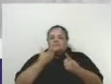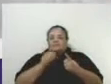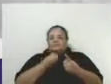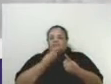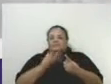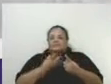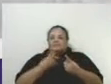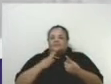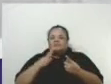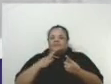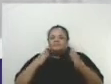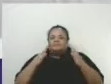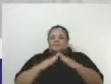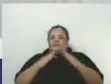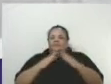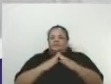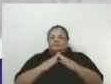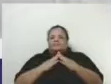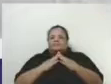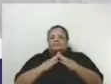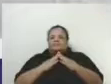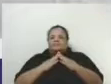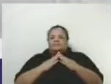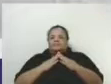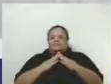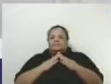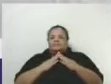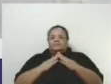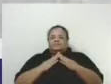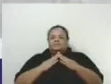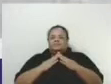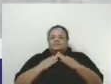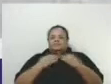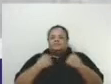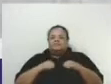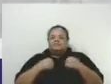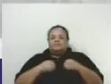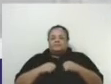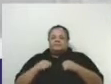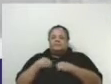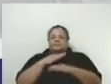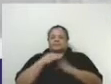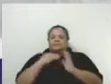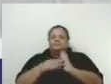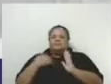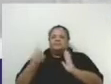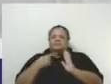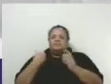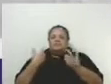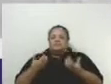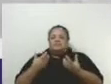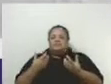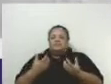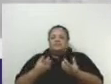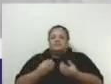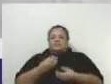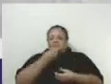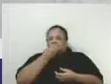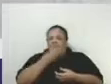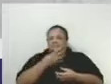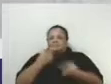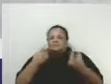ser objeto de desejo de todos nós, temos que pensar sete dias por semana,